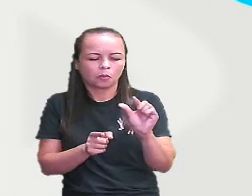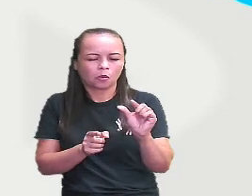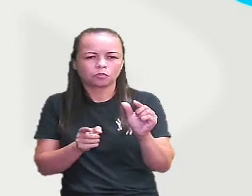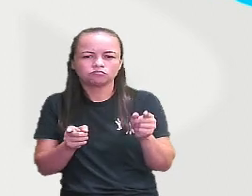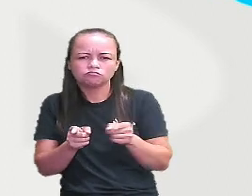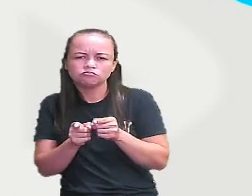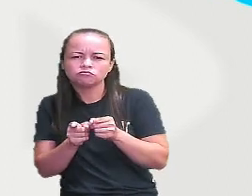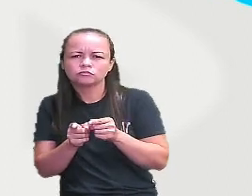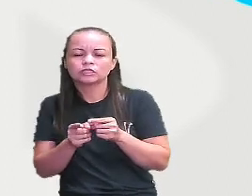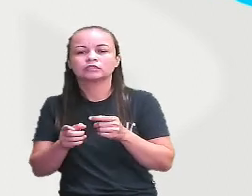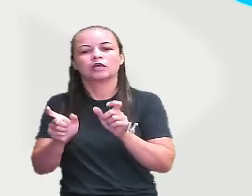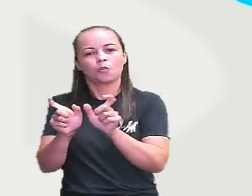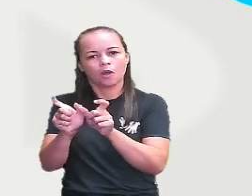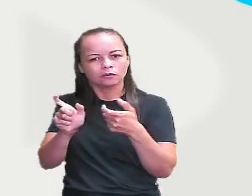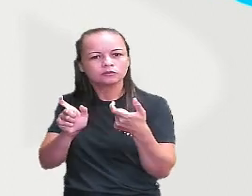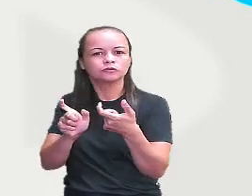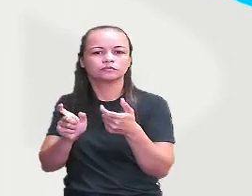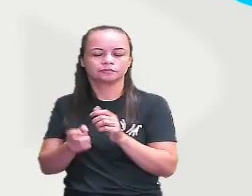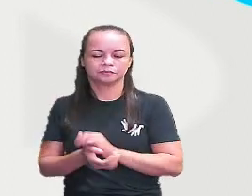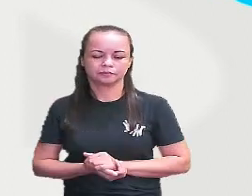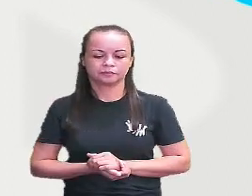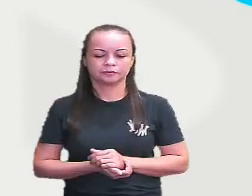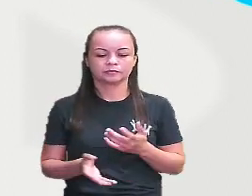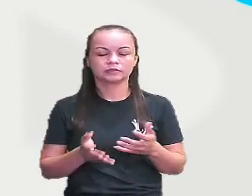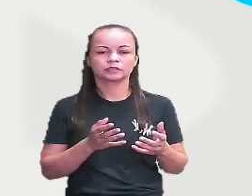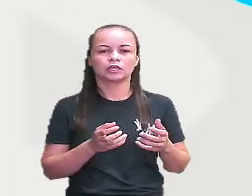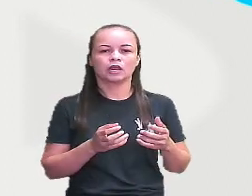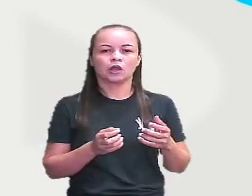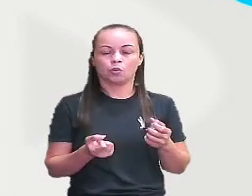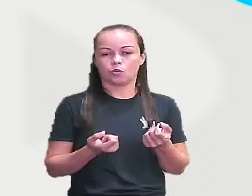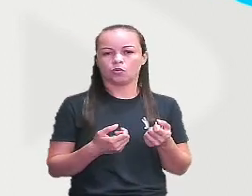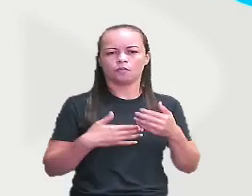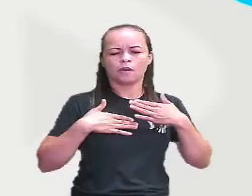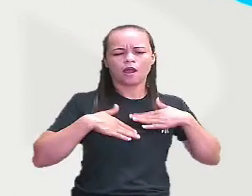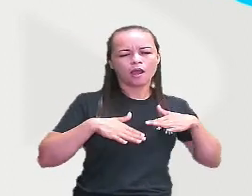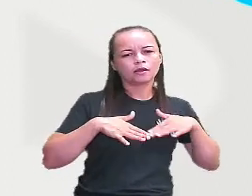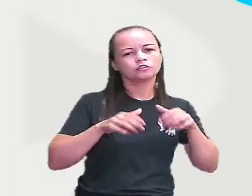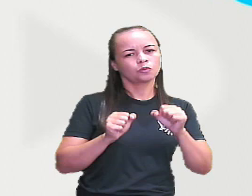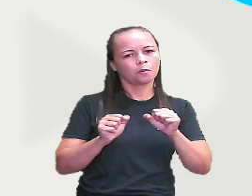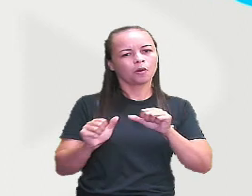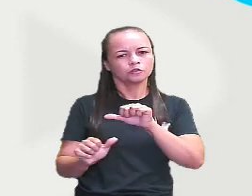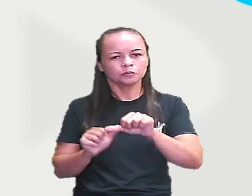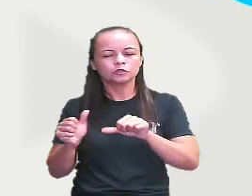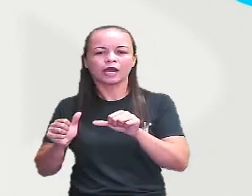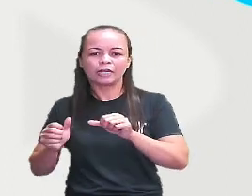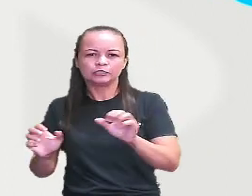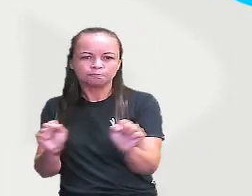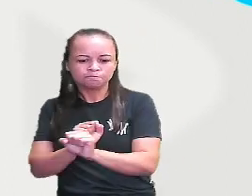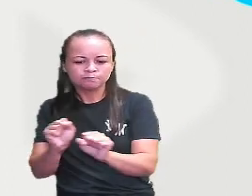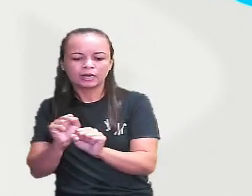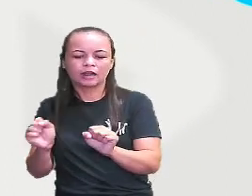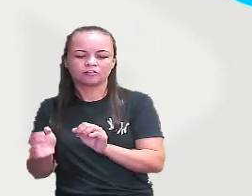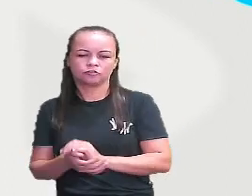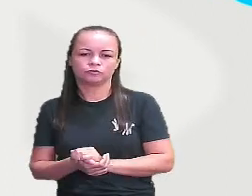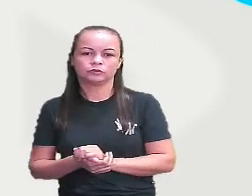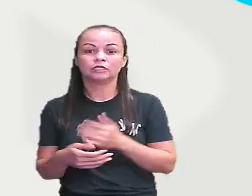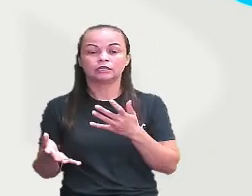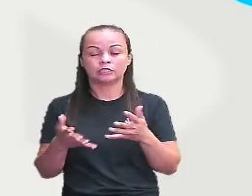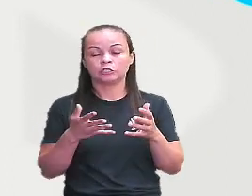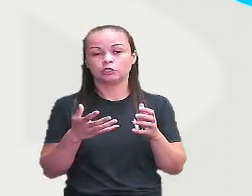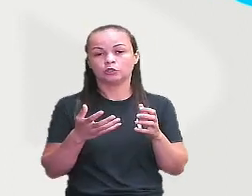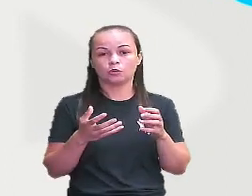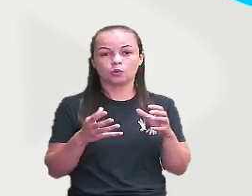O manso pode ser bravo e o escuro pode ser claro. Também aí temos